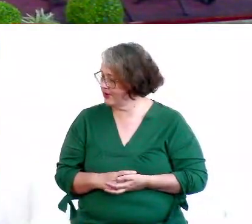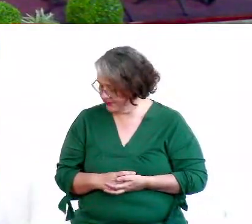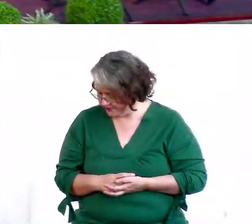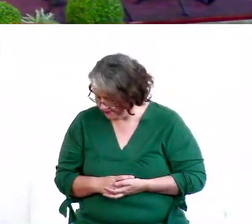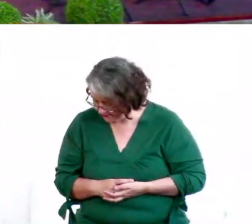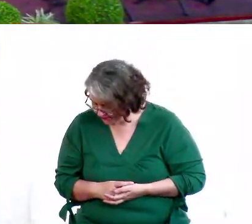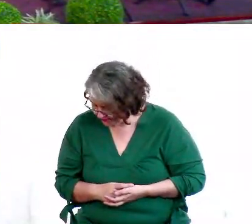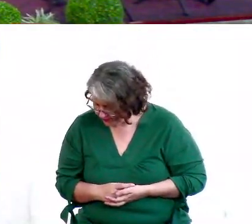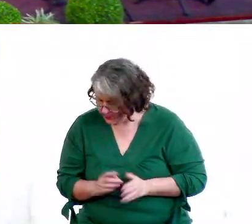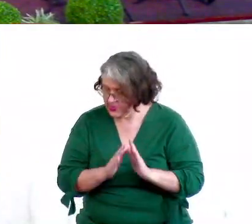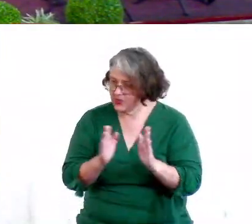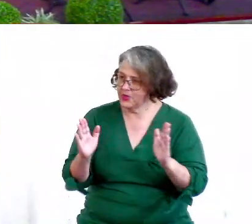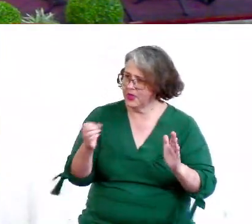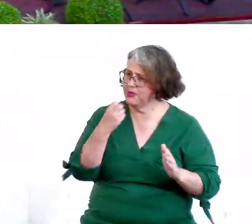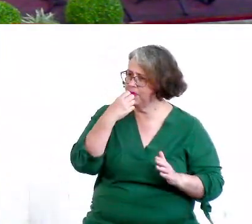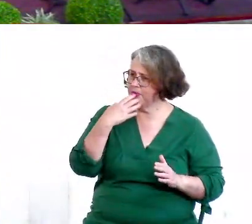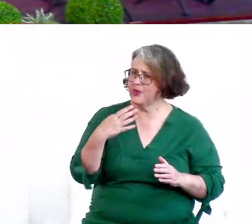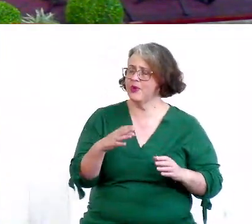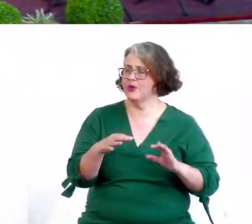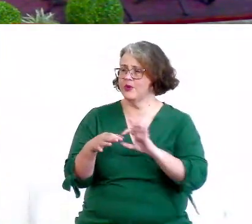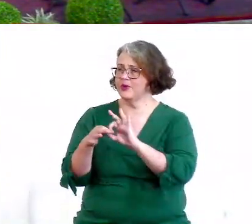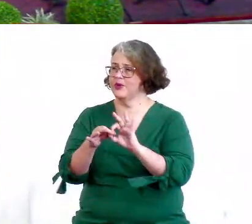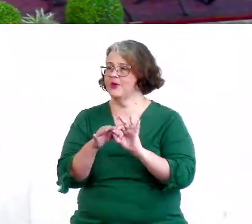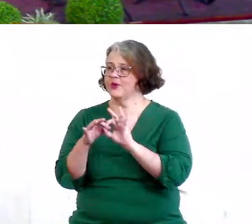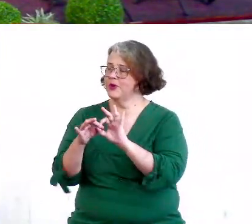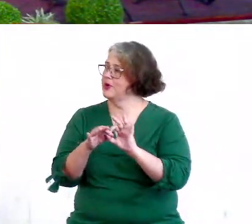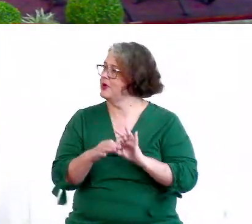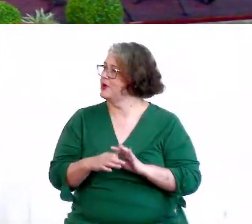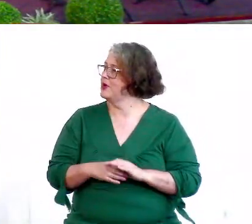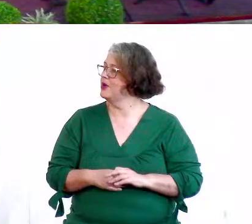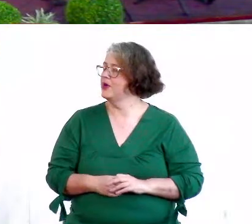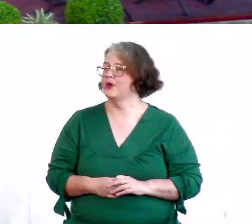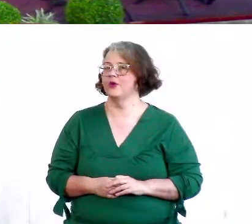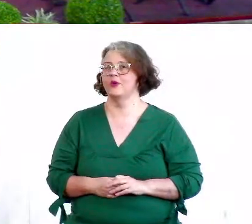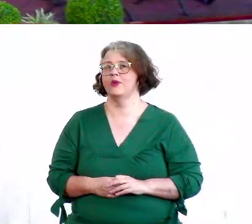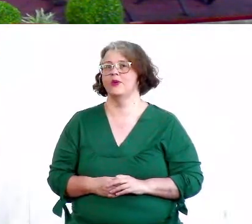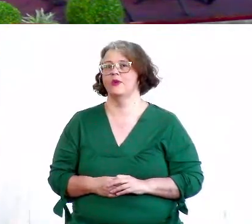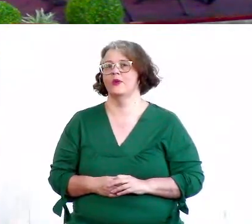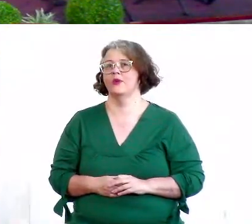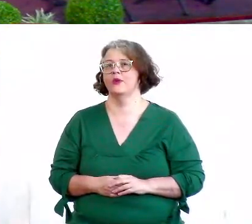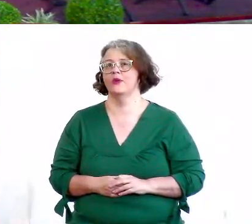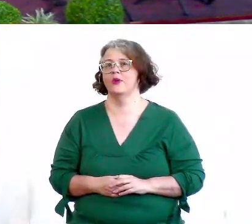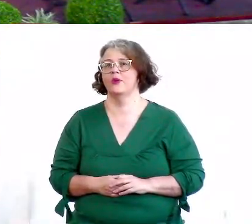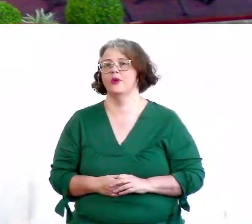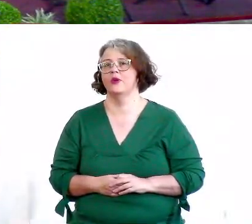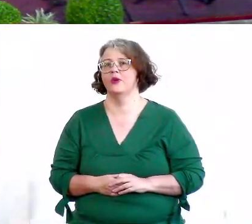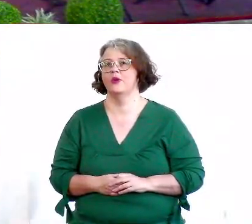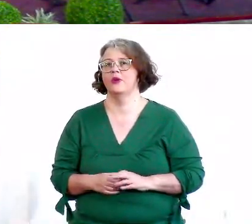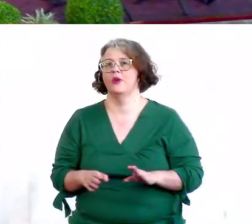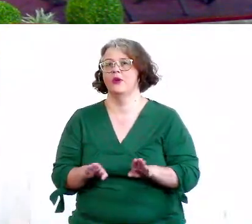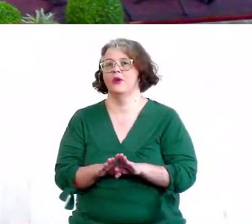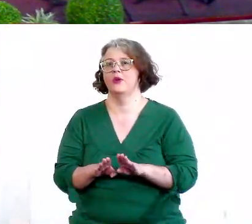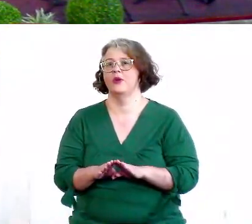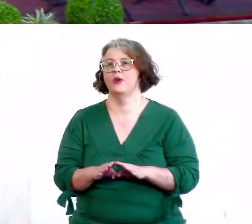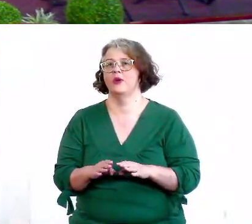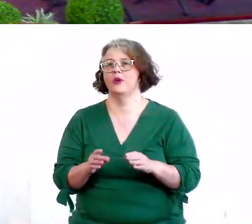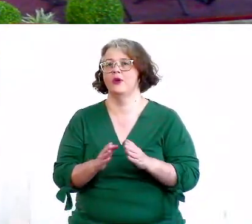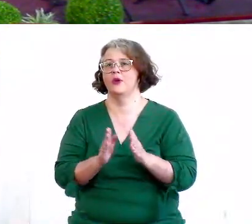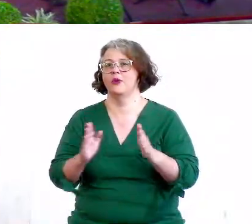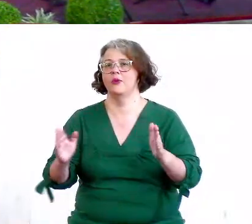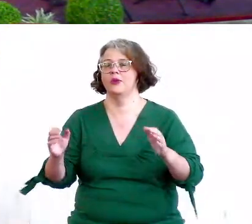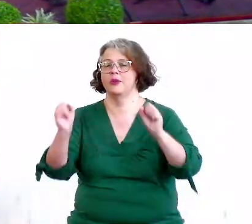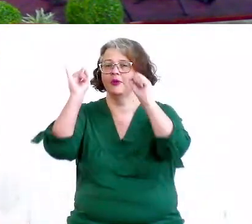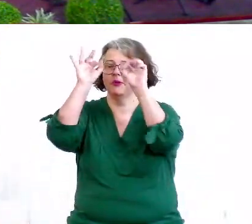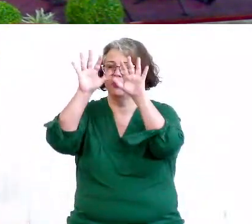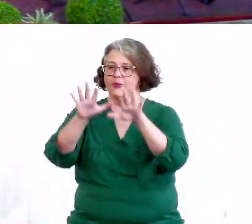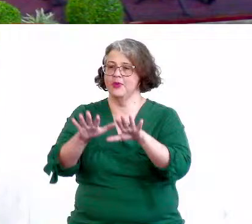de comunhão, um momento de conhecer também membros das igrejas da nossa federação. Então será um momento de muita bênção e